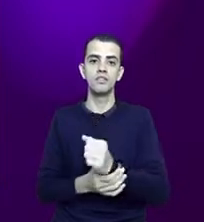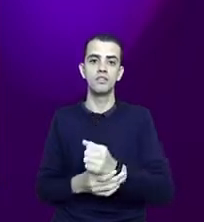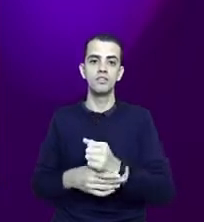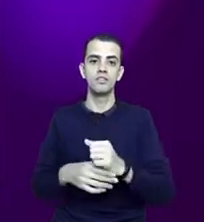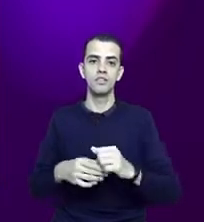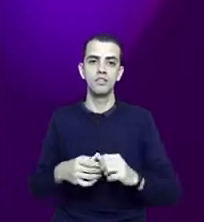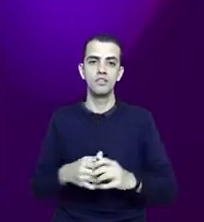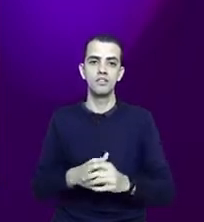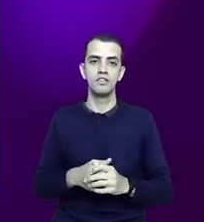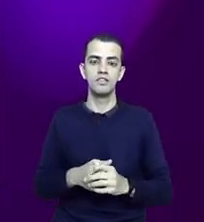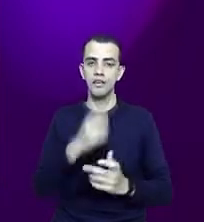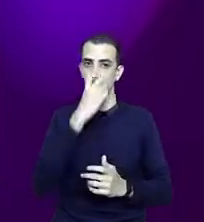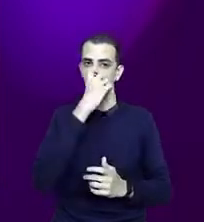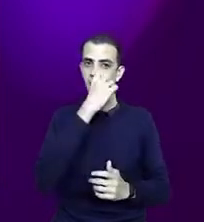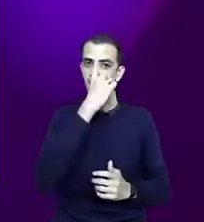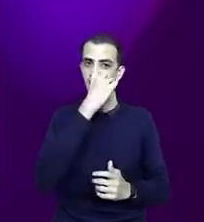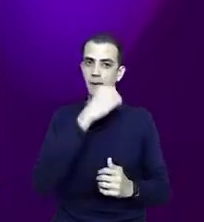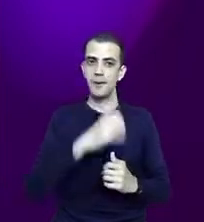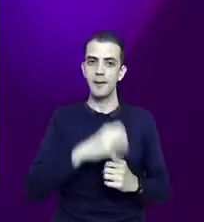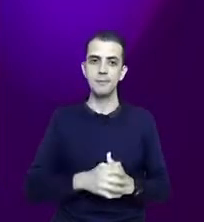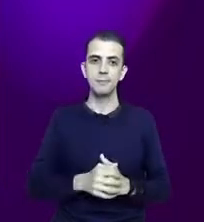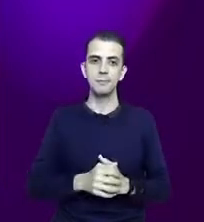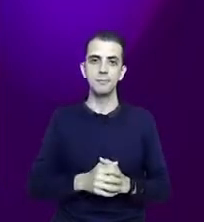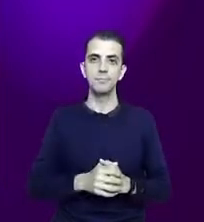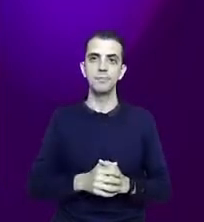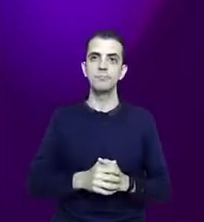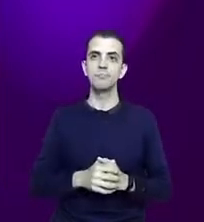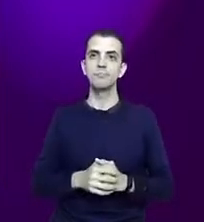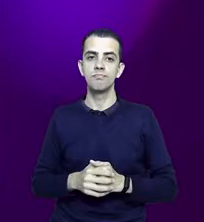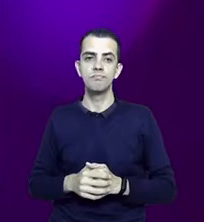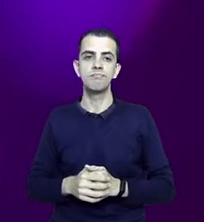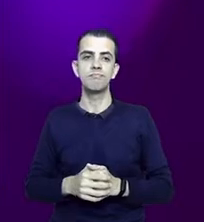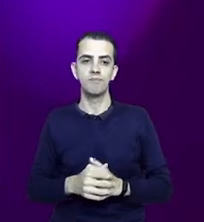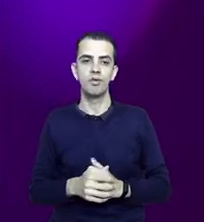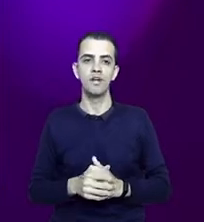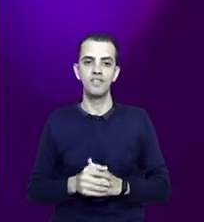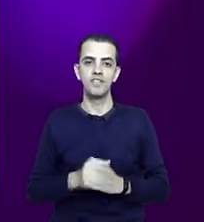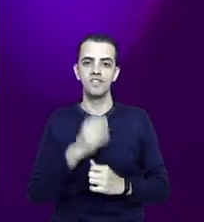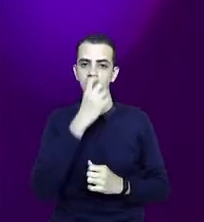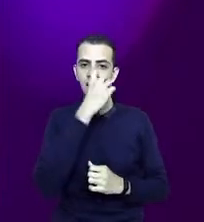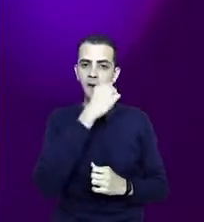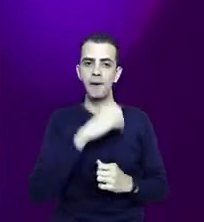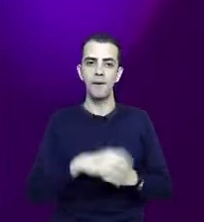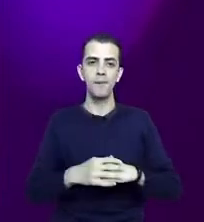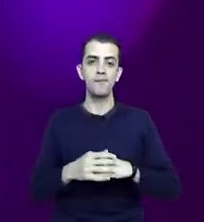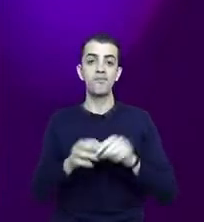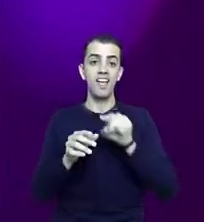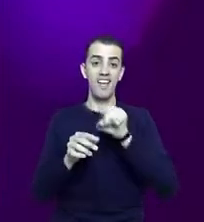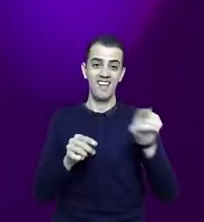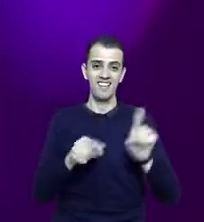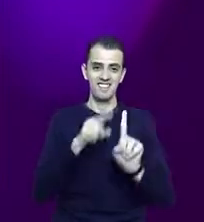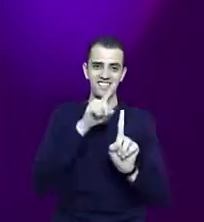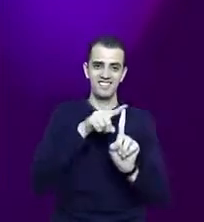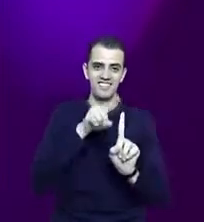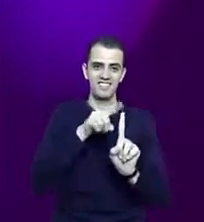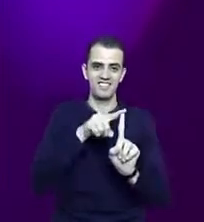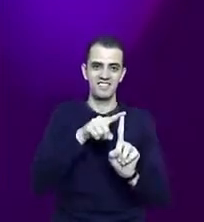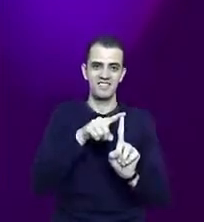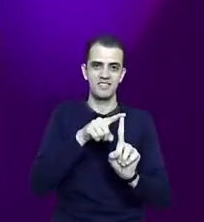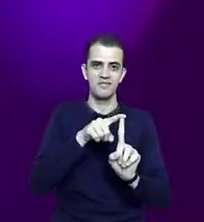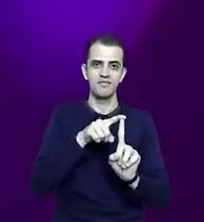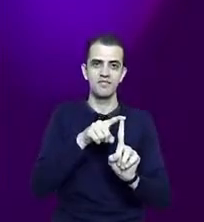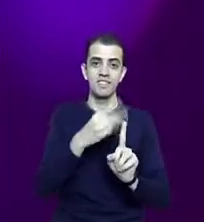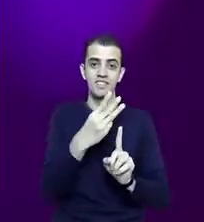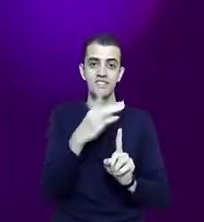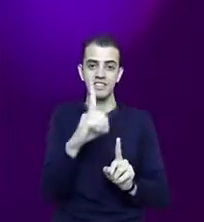acredito que a prototipagem, né, Belotti, eu acho que ela vai funcionar muito para esses casos, né? Porque o